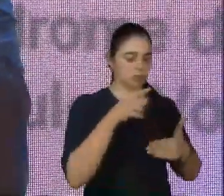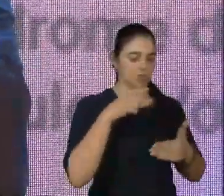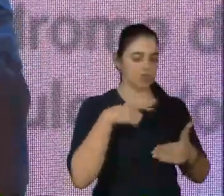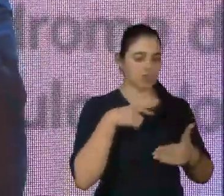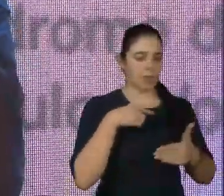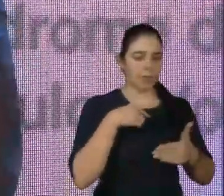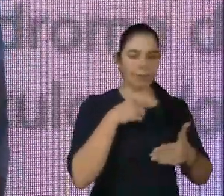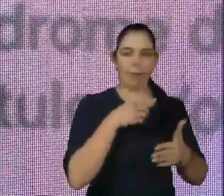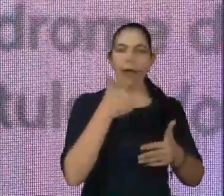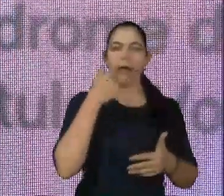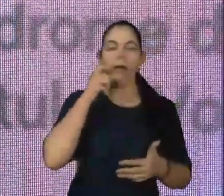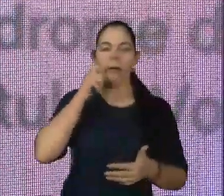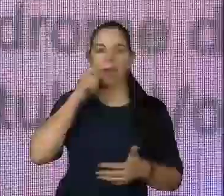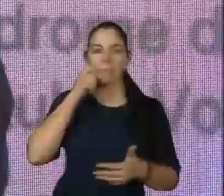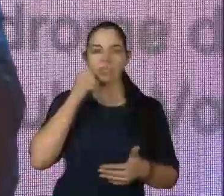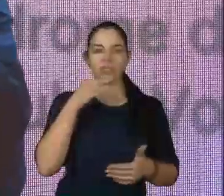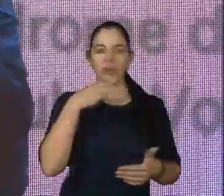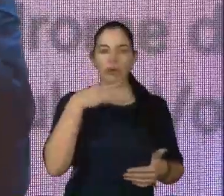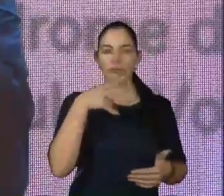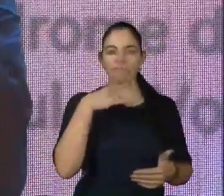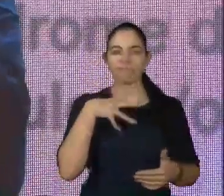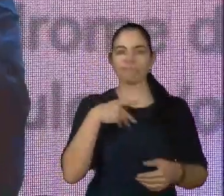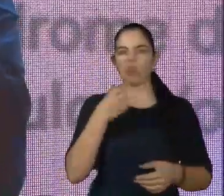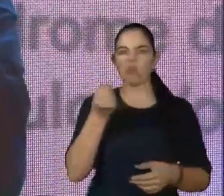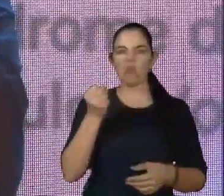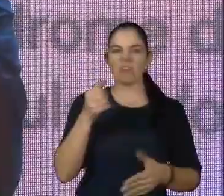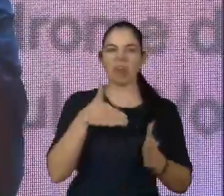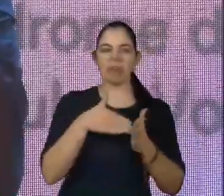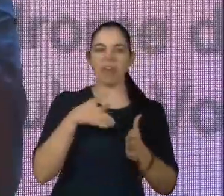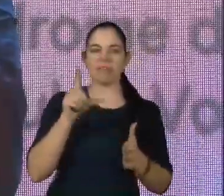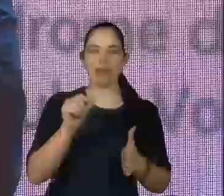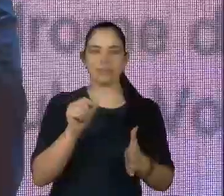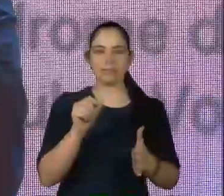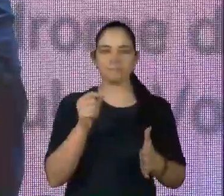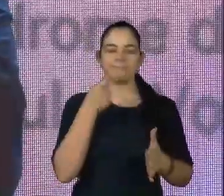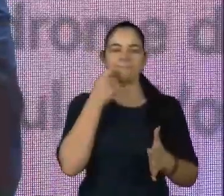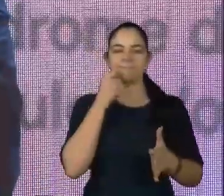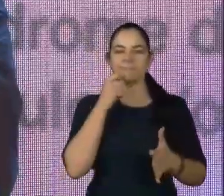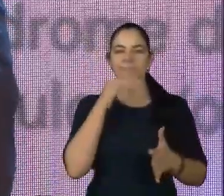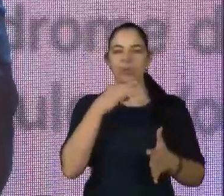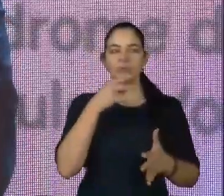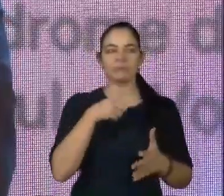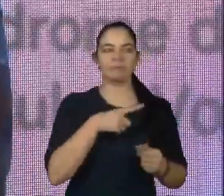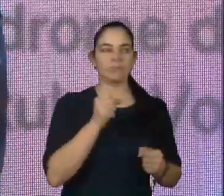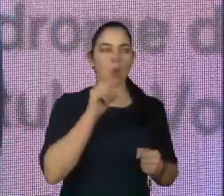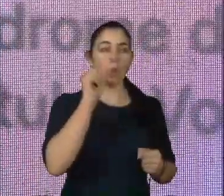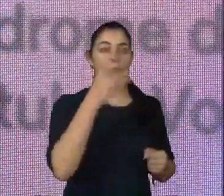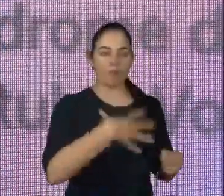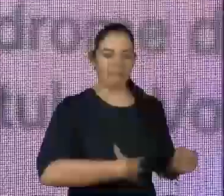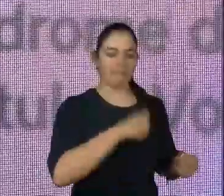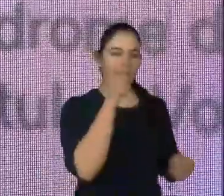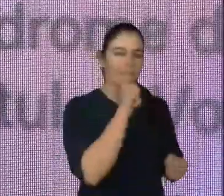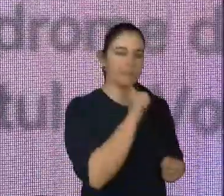lápis de cor, com 8 ou 10 cores. Quando a Clarinha nasceu, eu senti como se as cores que